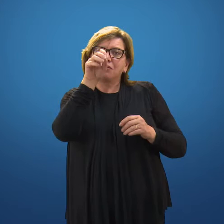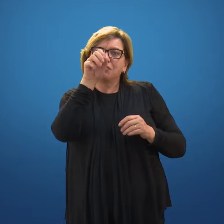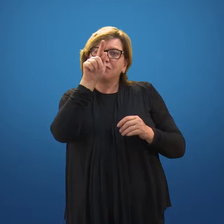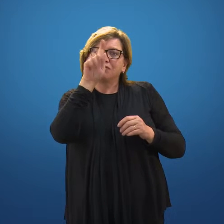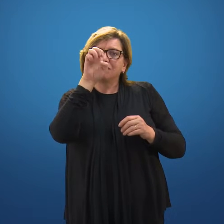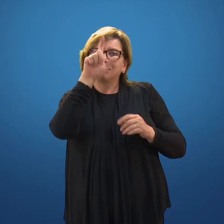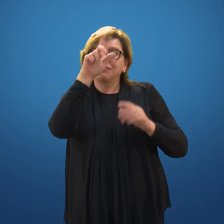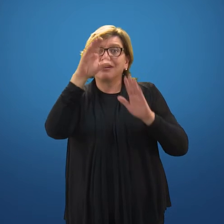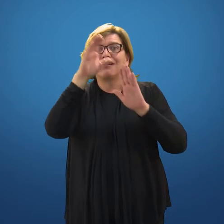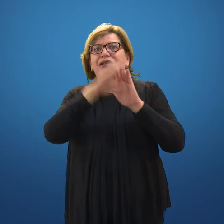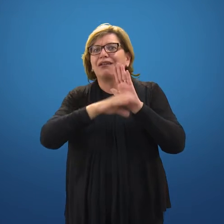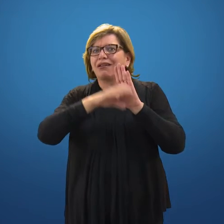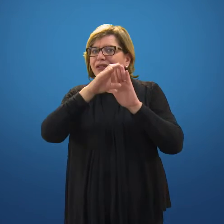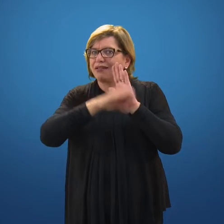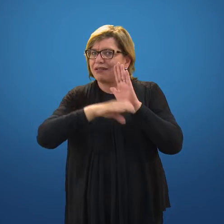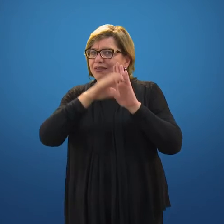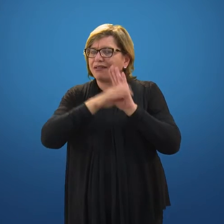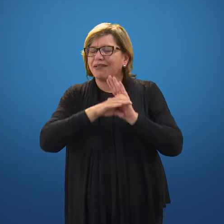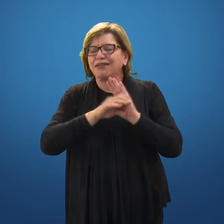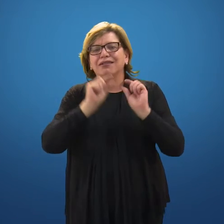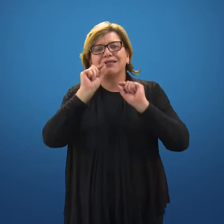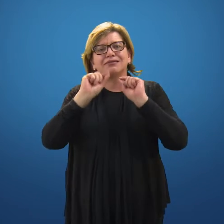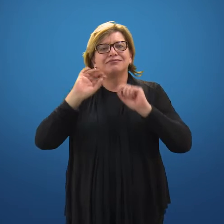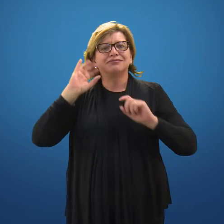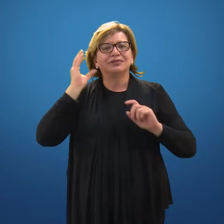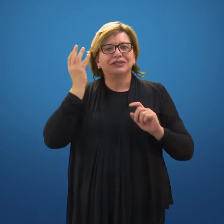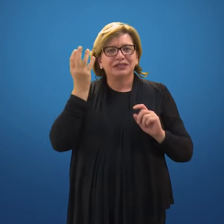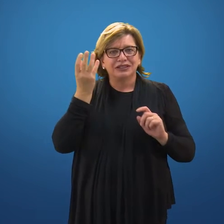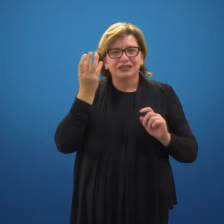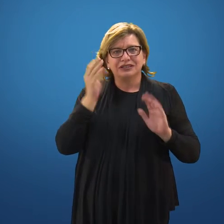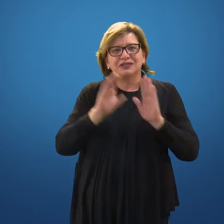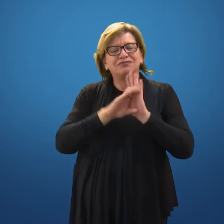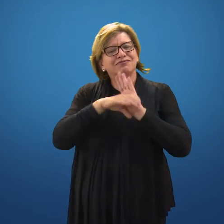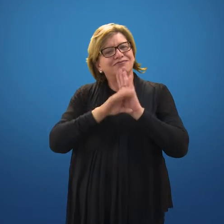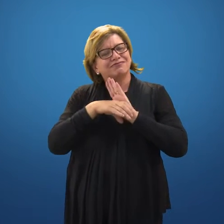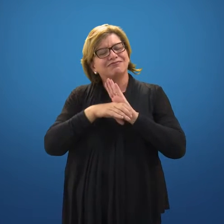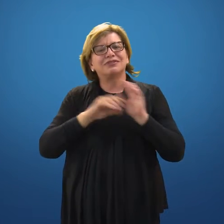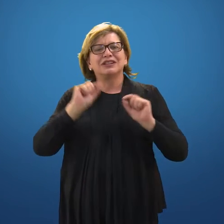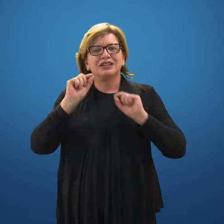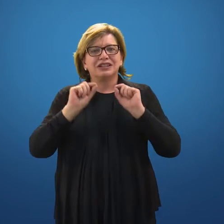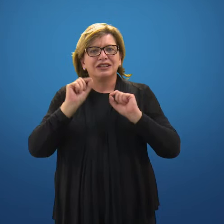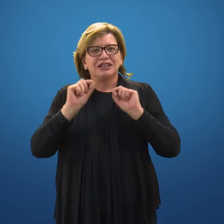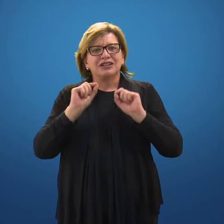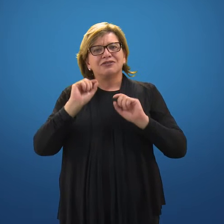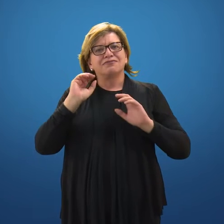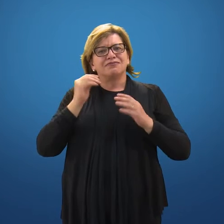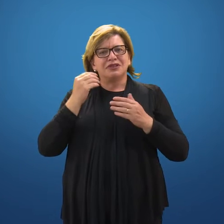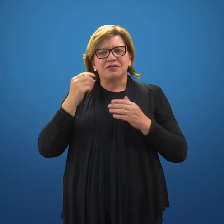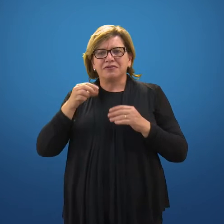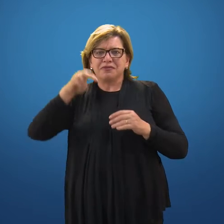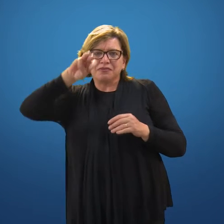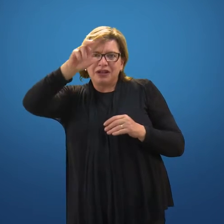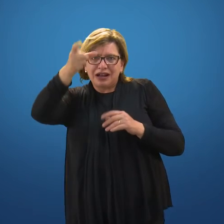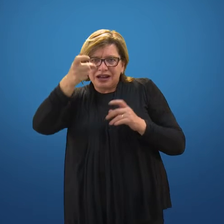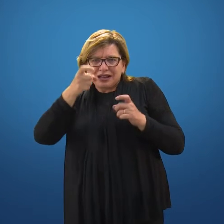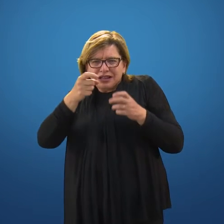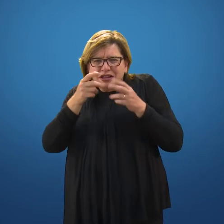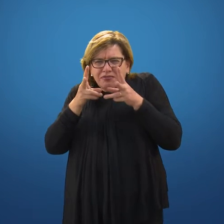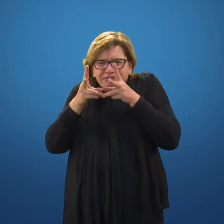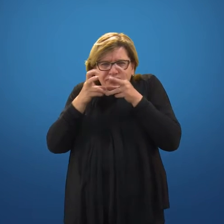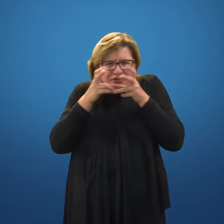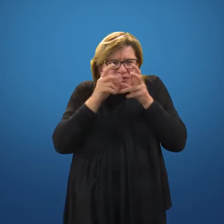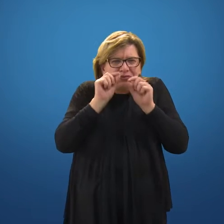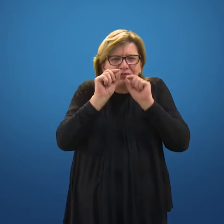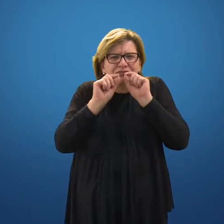capitalismo, ao seu tempo, né? Ele estava no apogeu ali do capitalismo e ele começou a estudar e verificar as